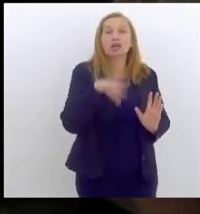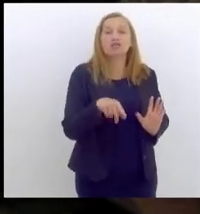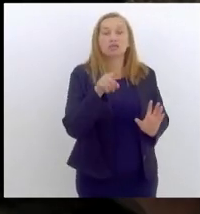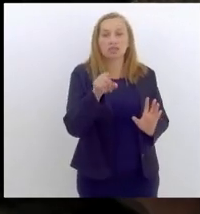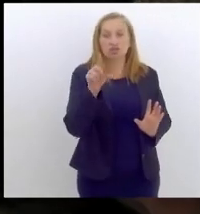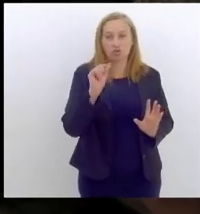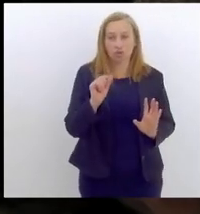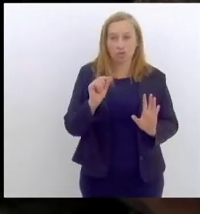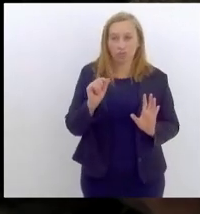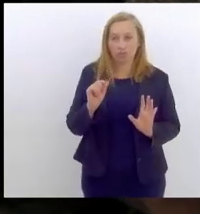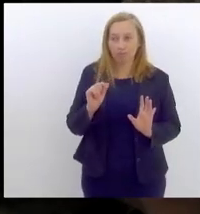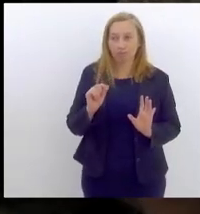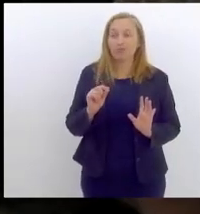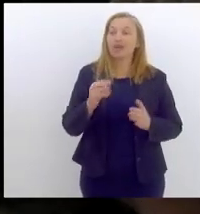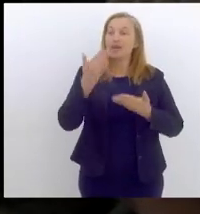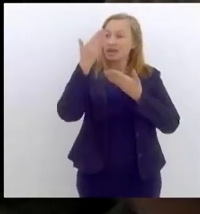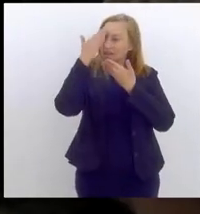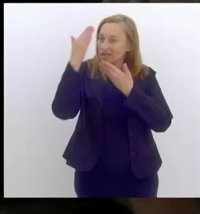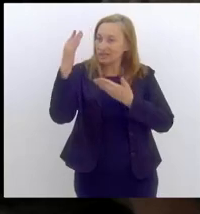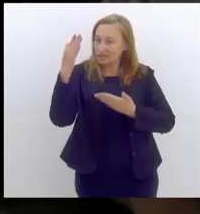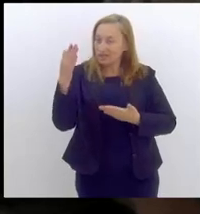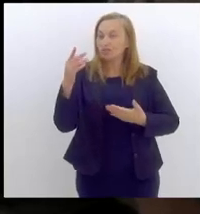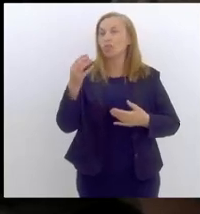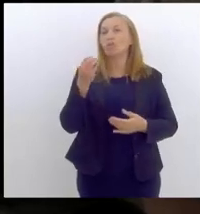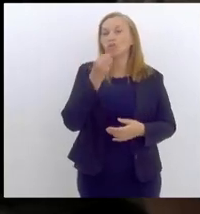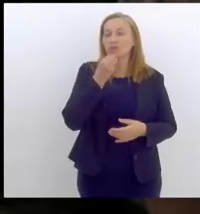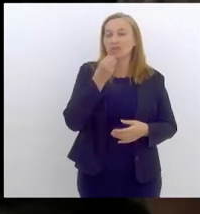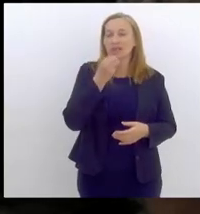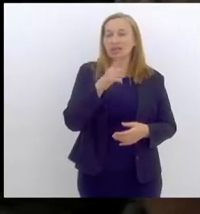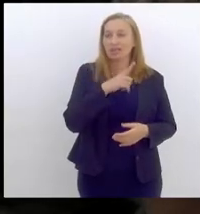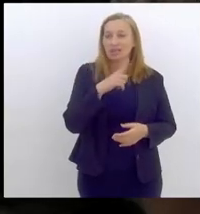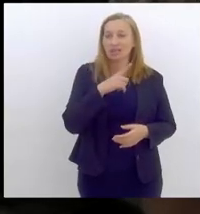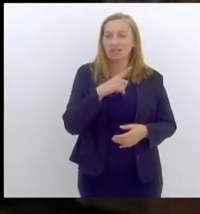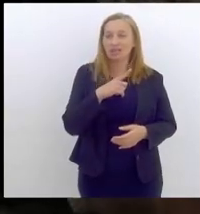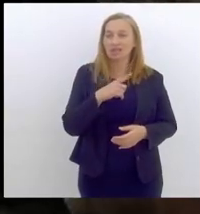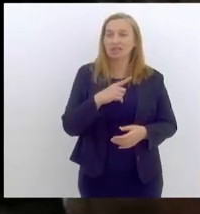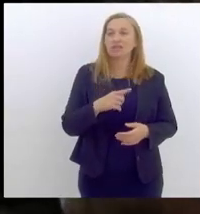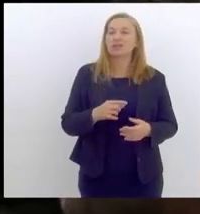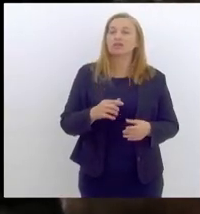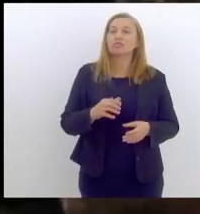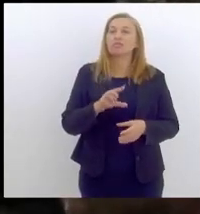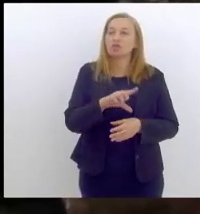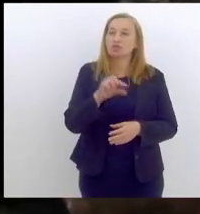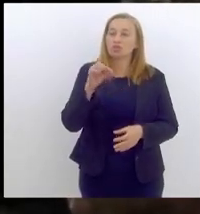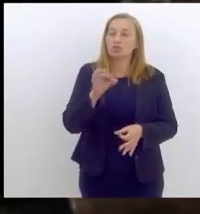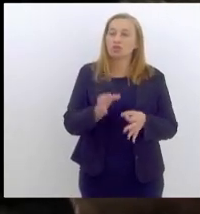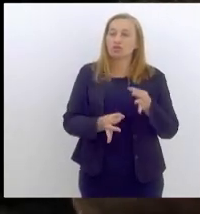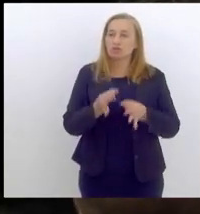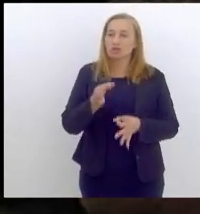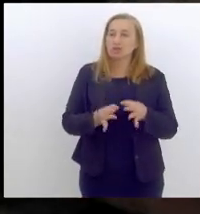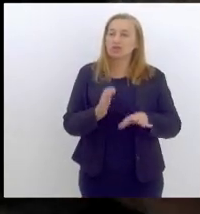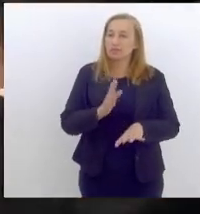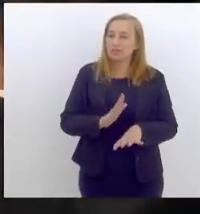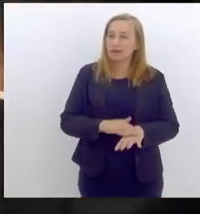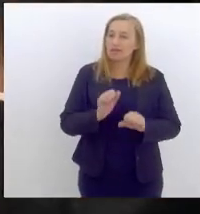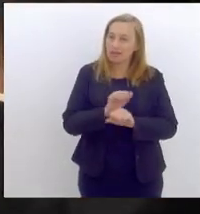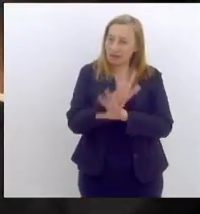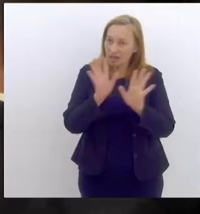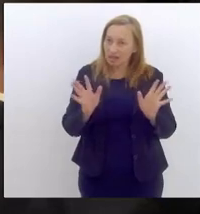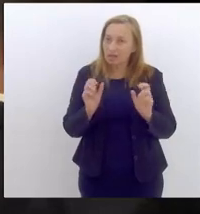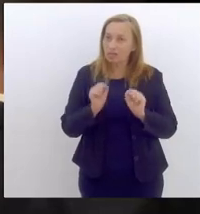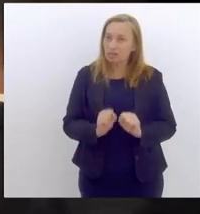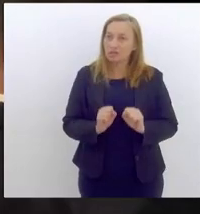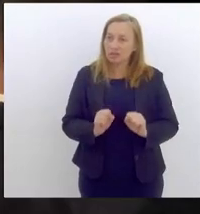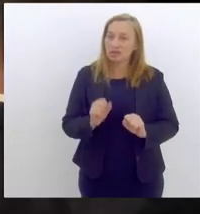escolheu. E graças a Deus a gente teve a oportunidade de uma decisão judicial mais coerente, que a gente pudesse